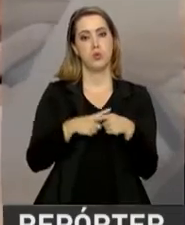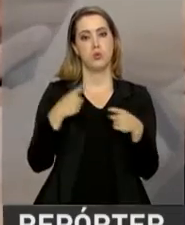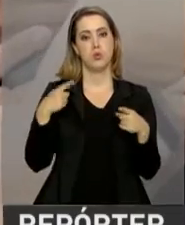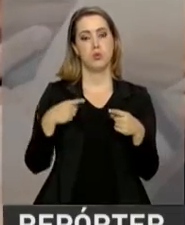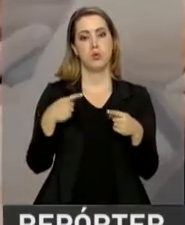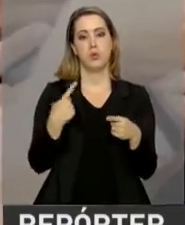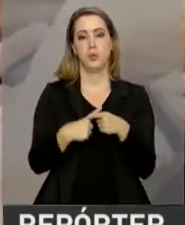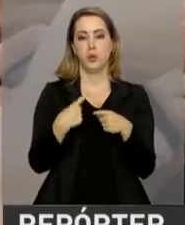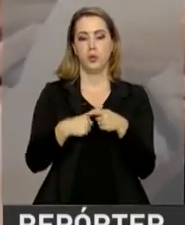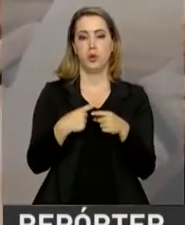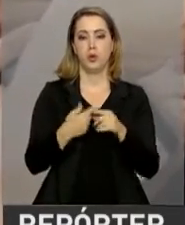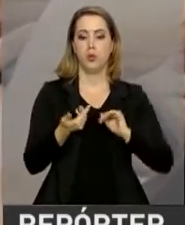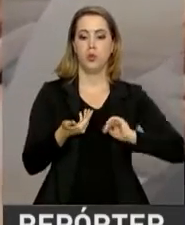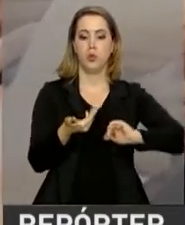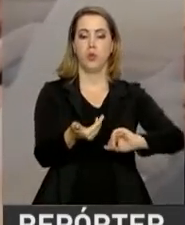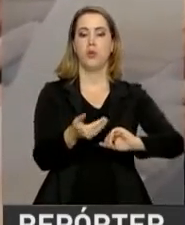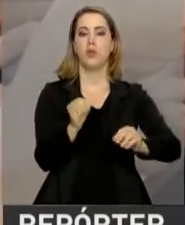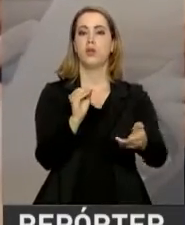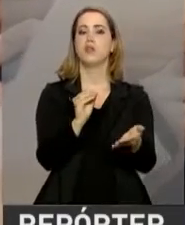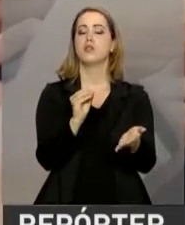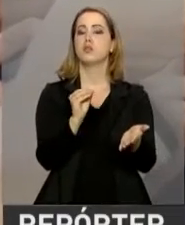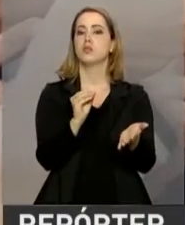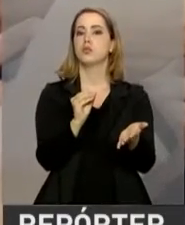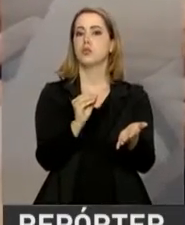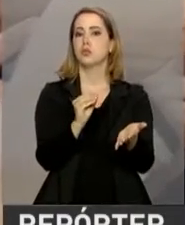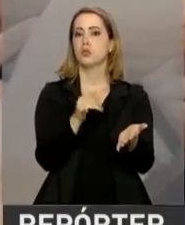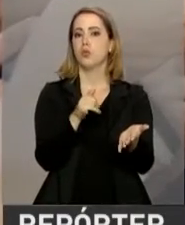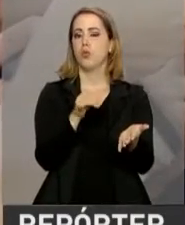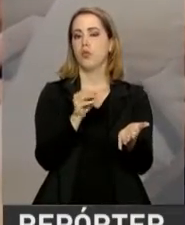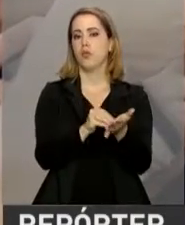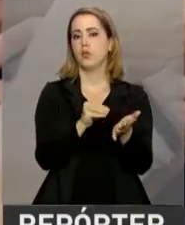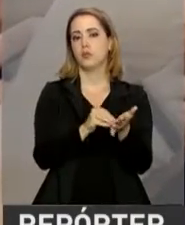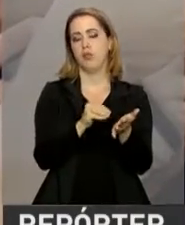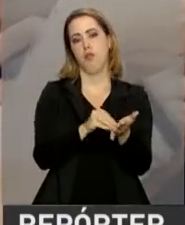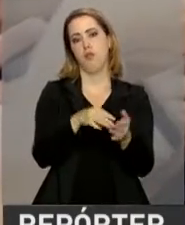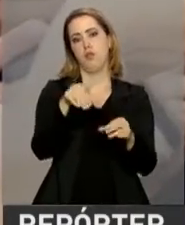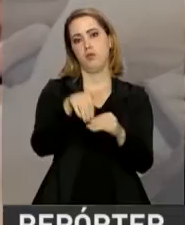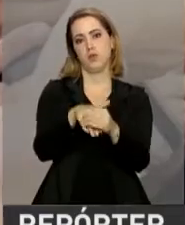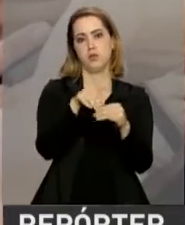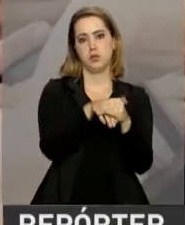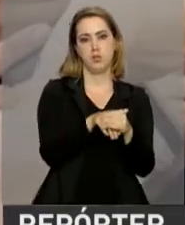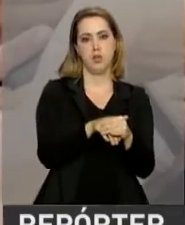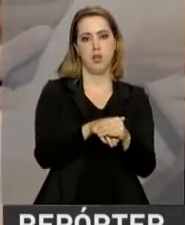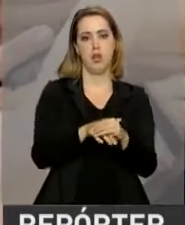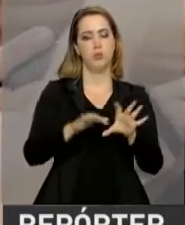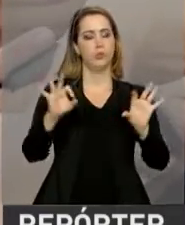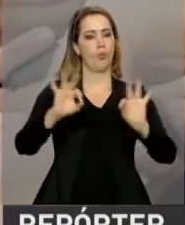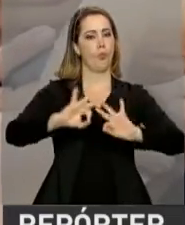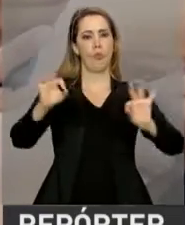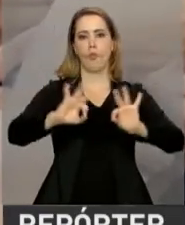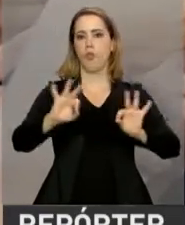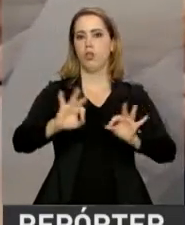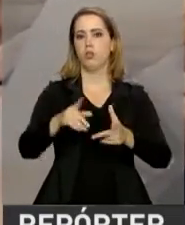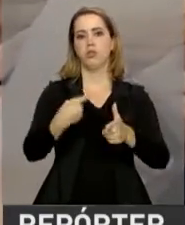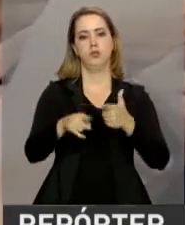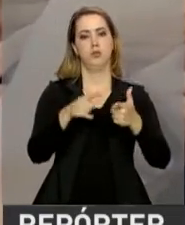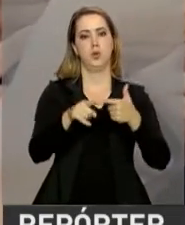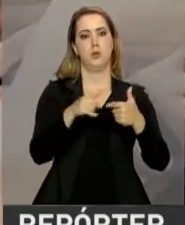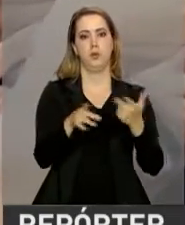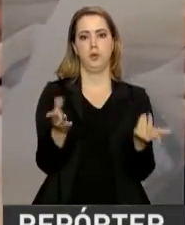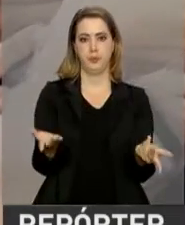o congresso não tinha votado até então o pl n 8 ele não prejudicará de forma alguma